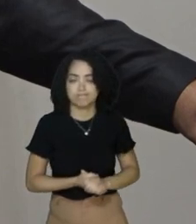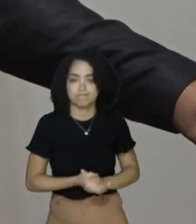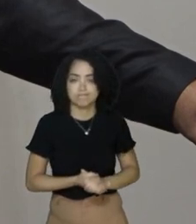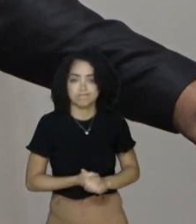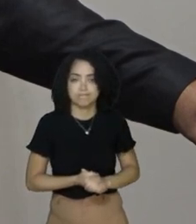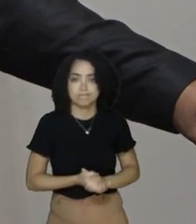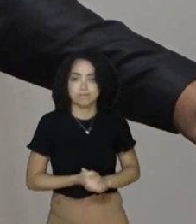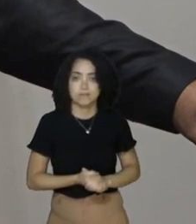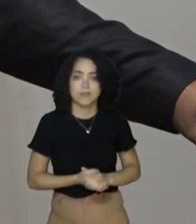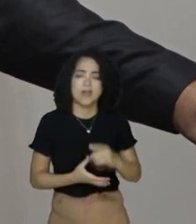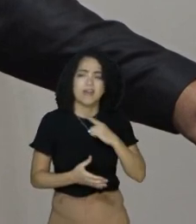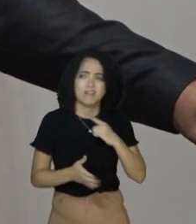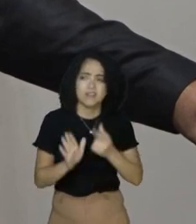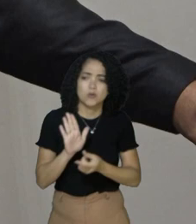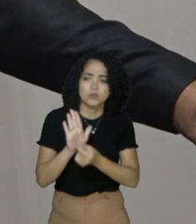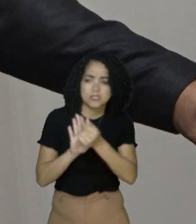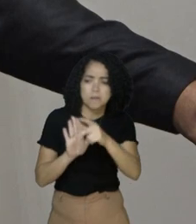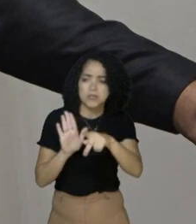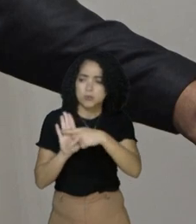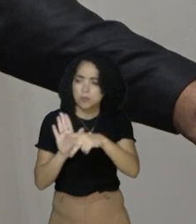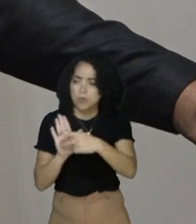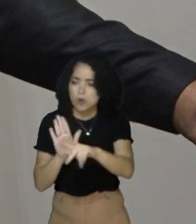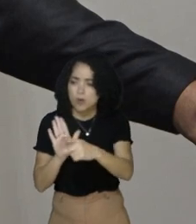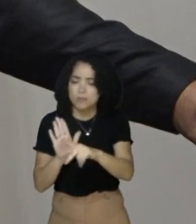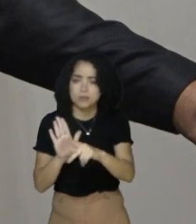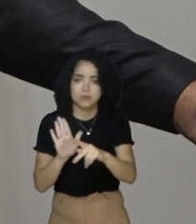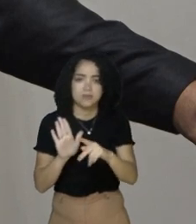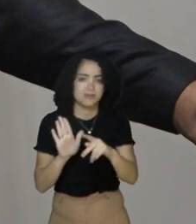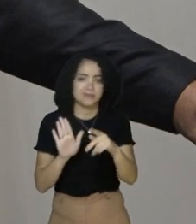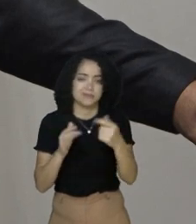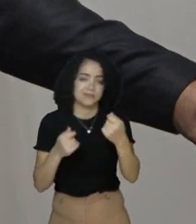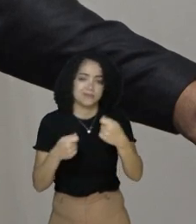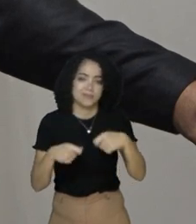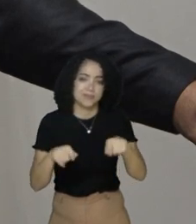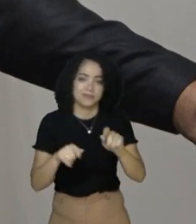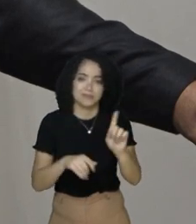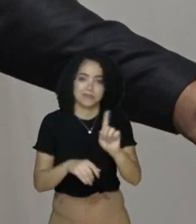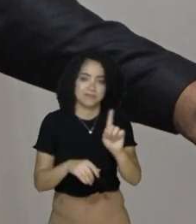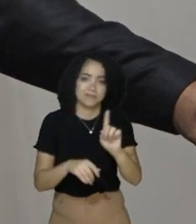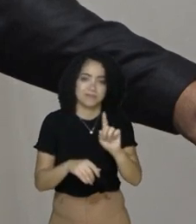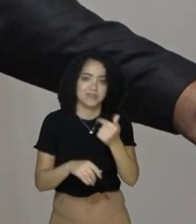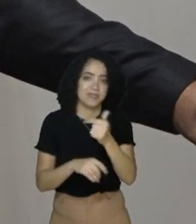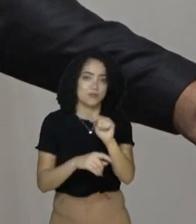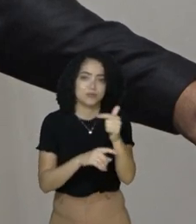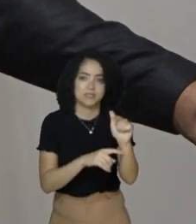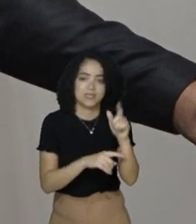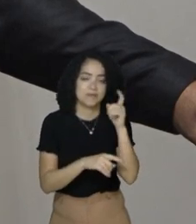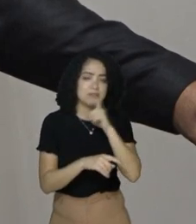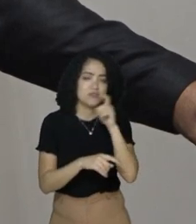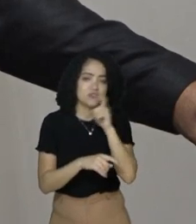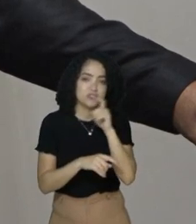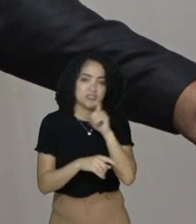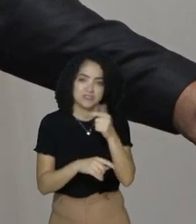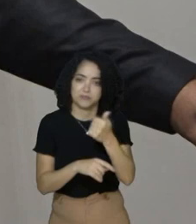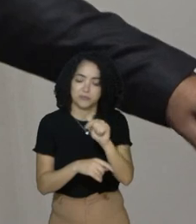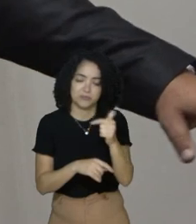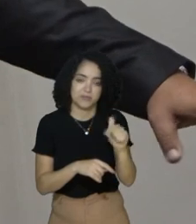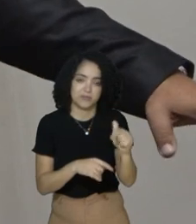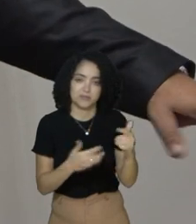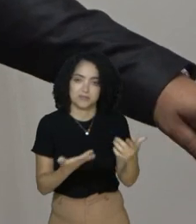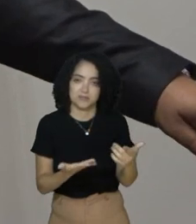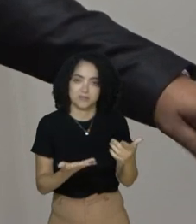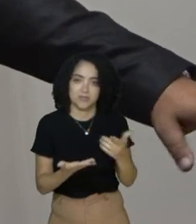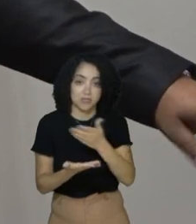Ah, mas tem orçamento próprio. Gente, não existe orçamento próprio. Isso é uma mentira, é uma falácia. Ou vocês